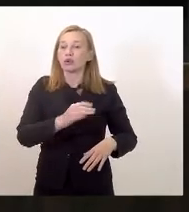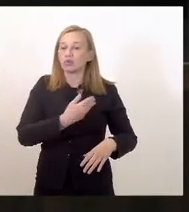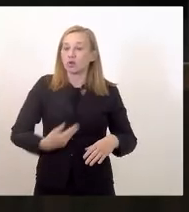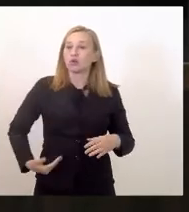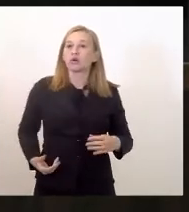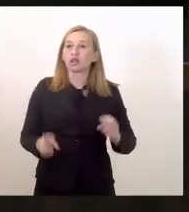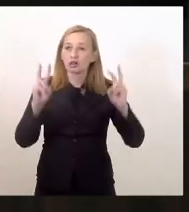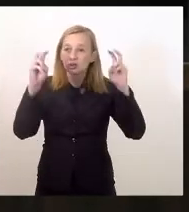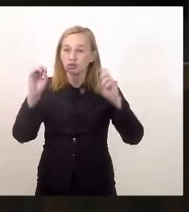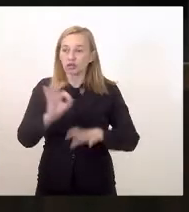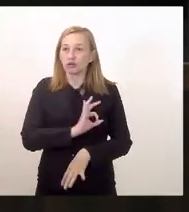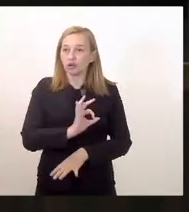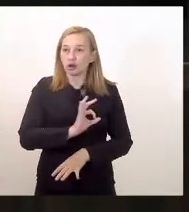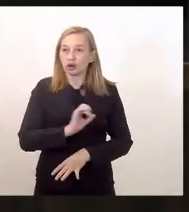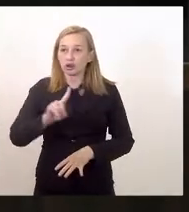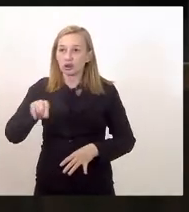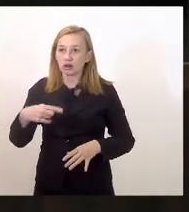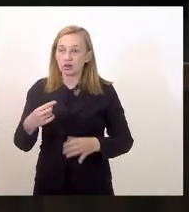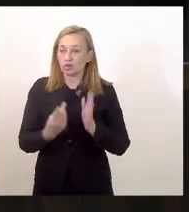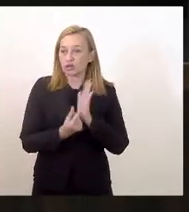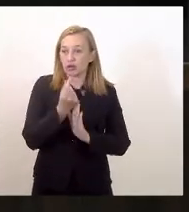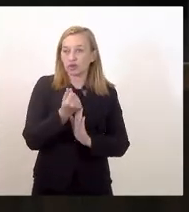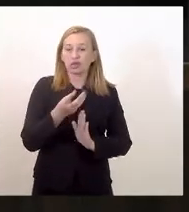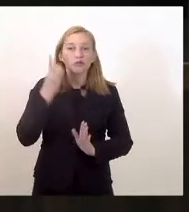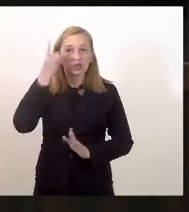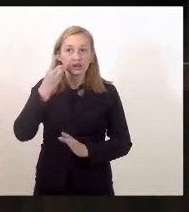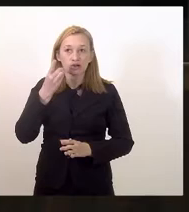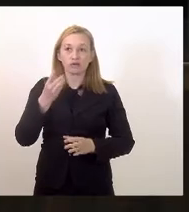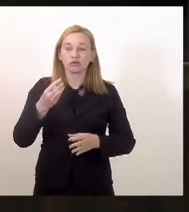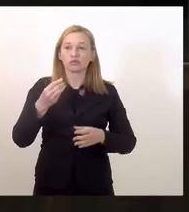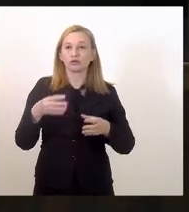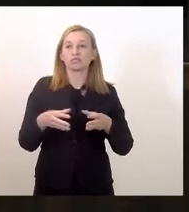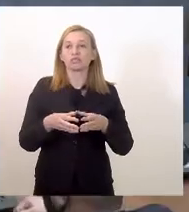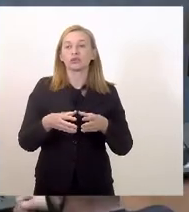Orçamento. Para emitir parecer pela Comissão de Constituição e Justiça, deputado Márcio Pacheco.